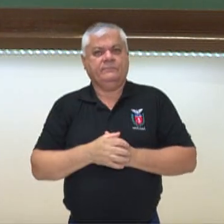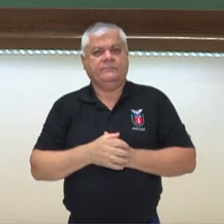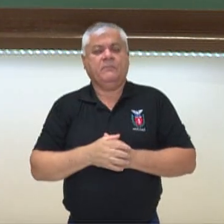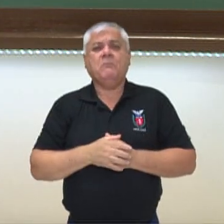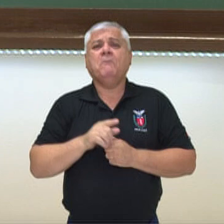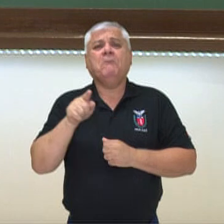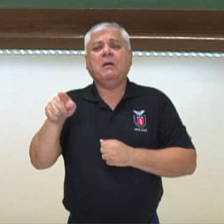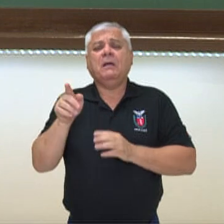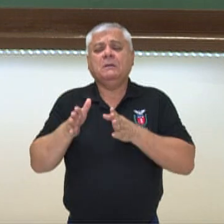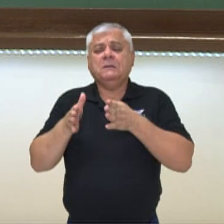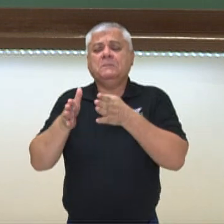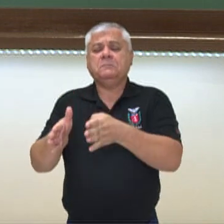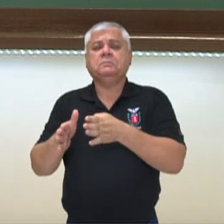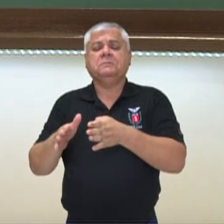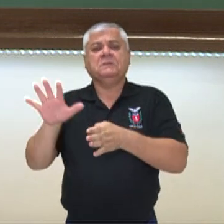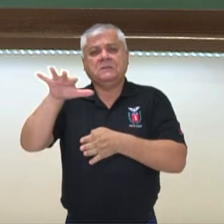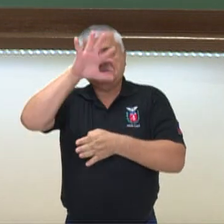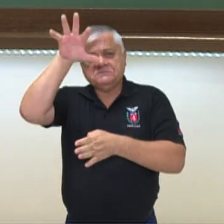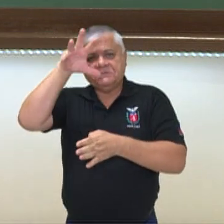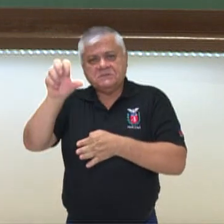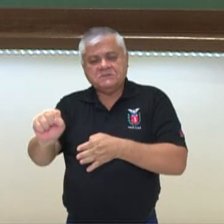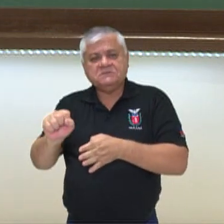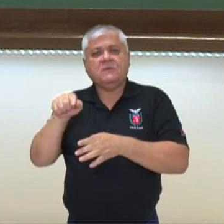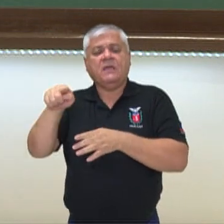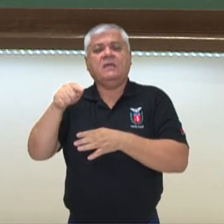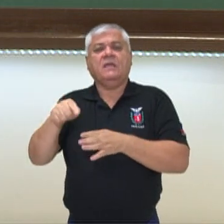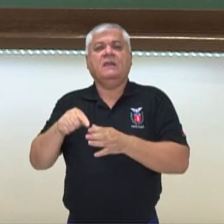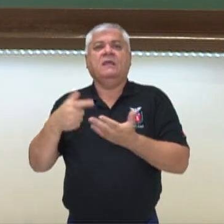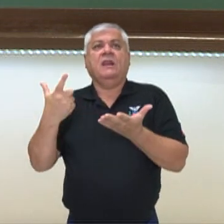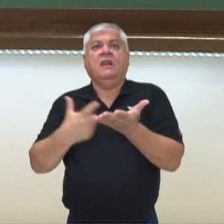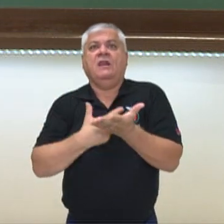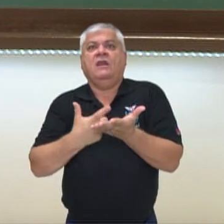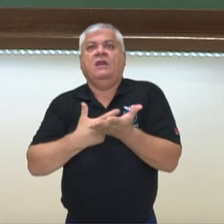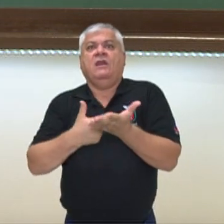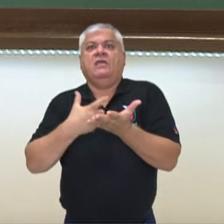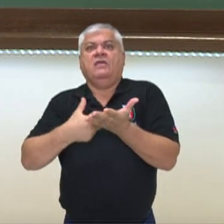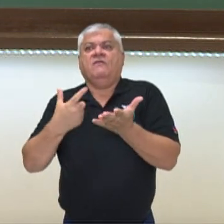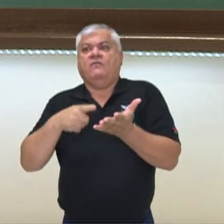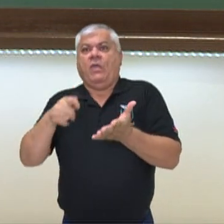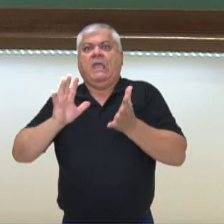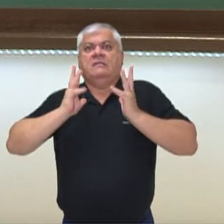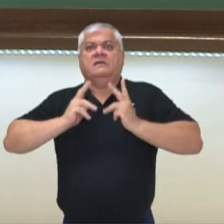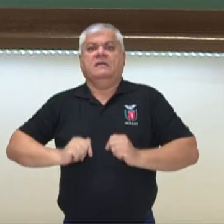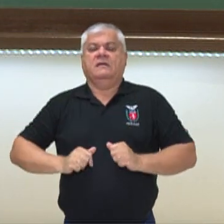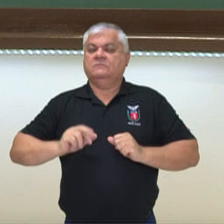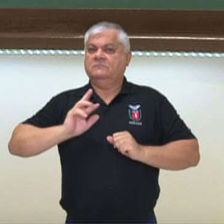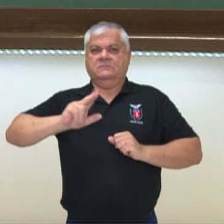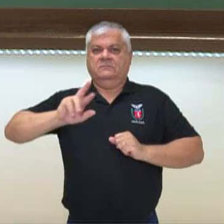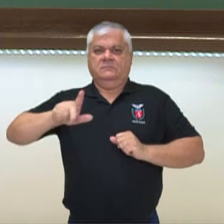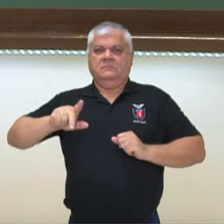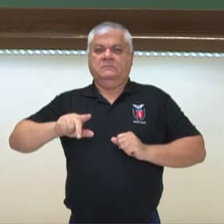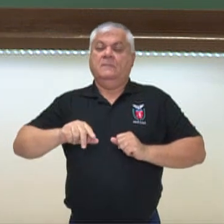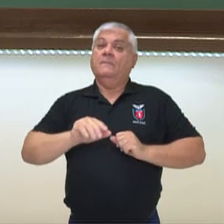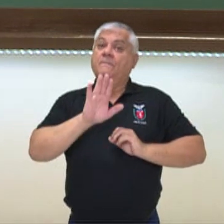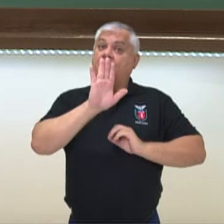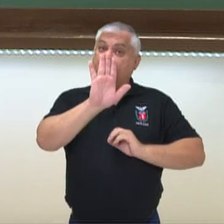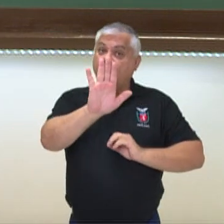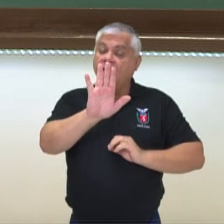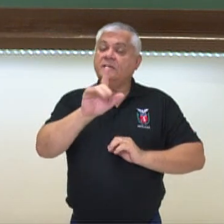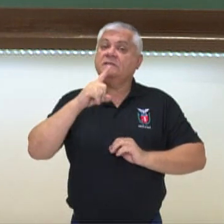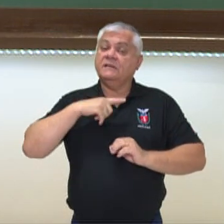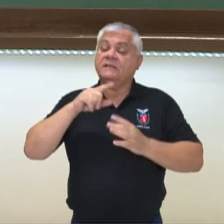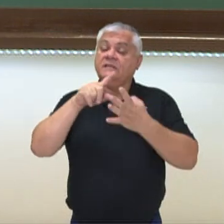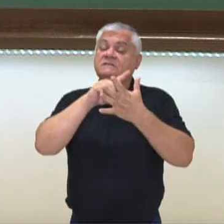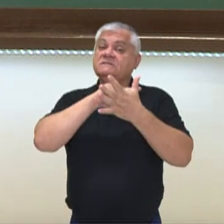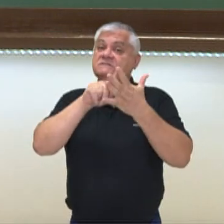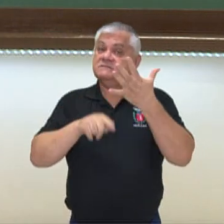os seus livros básicos, a obra deles básica, como sagrado. Mas eles têm aí 5